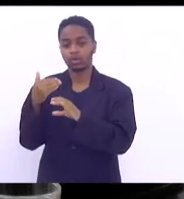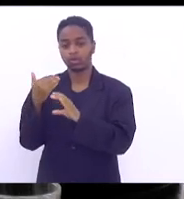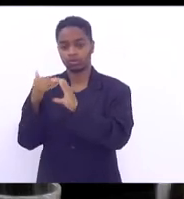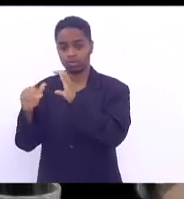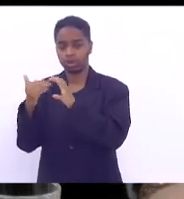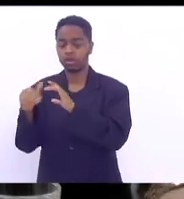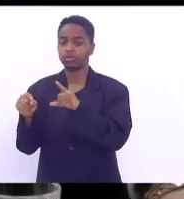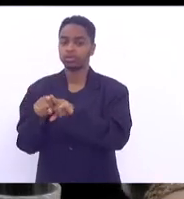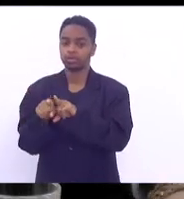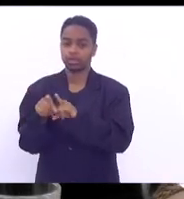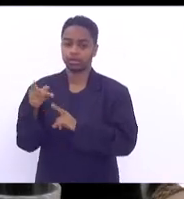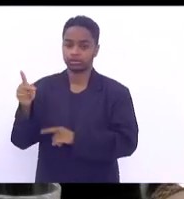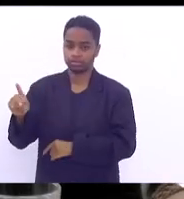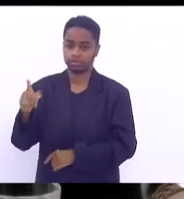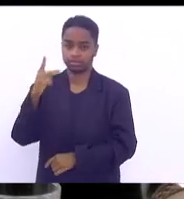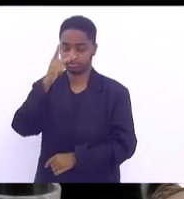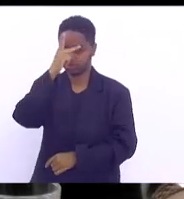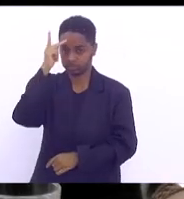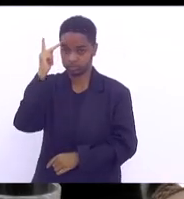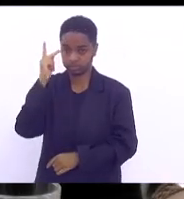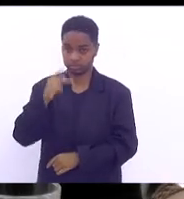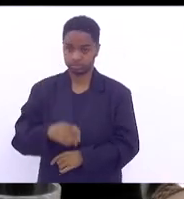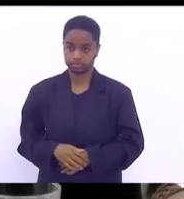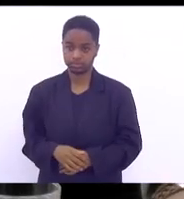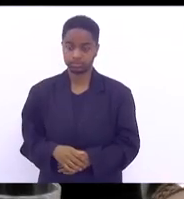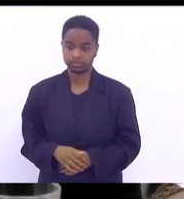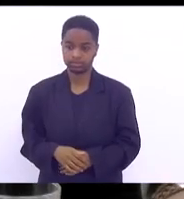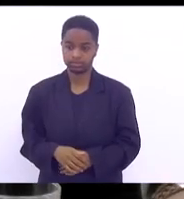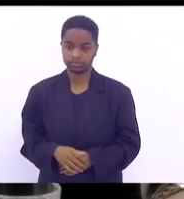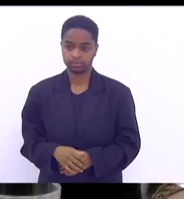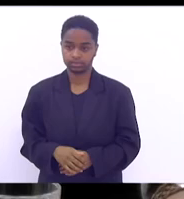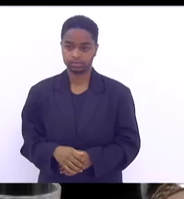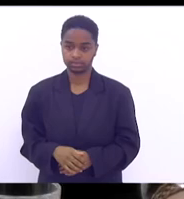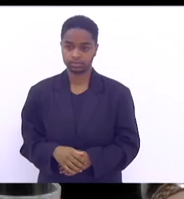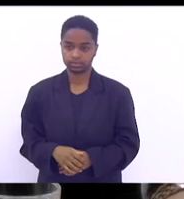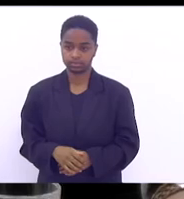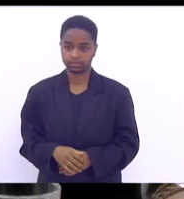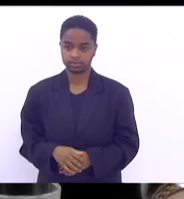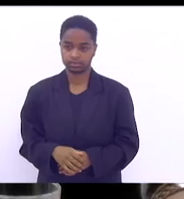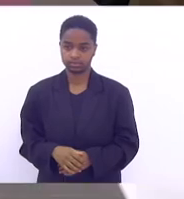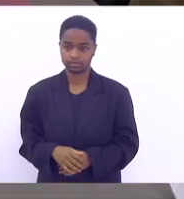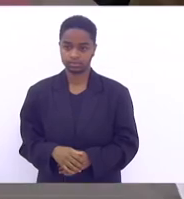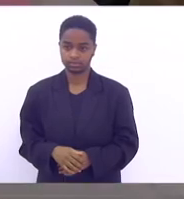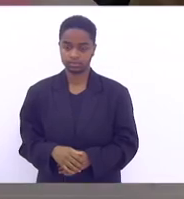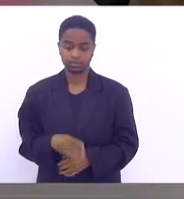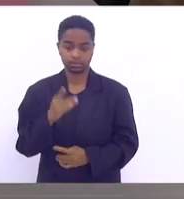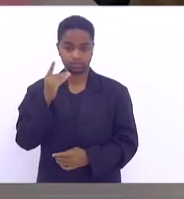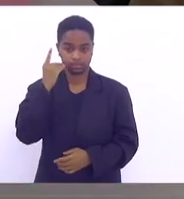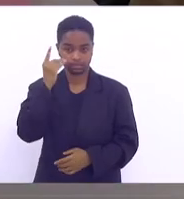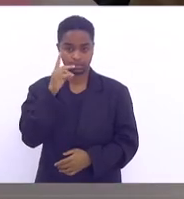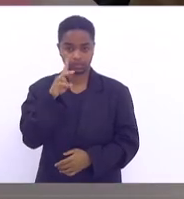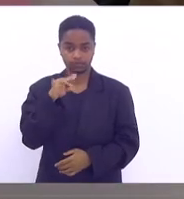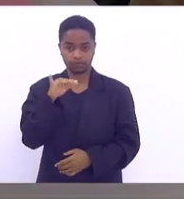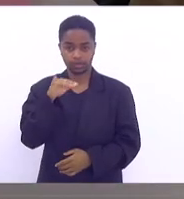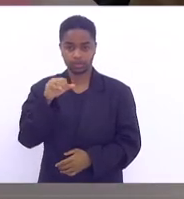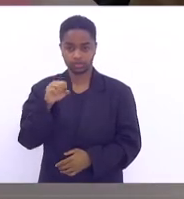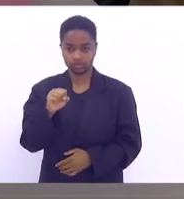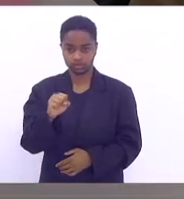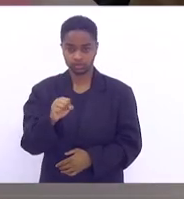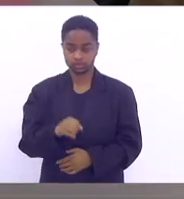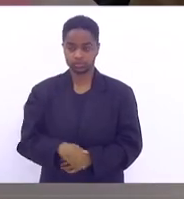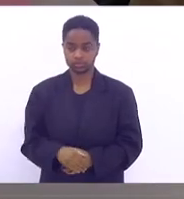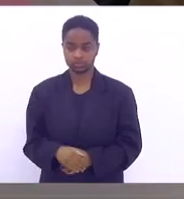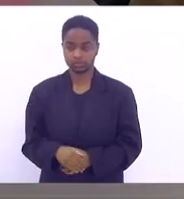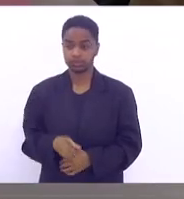contribuinte. Pois não, deputado Luiz Paulo. Pode. Deputado Vinícius Cozzolino, o senhor é